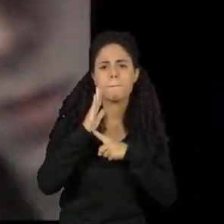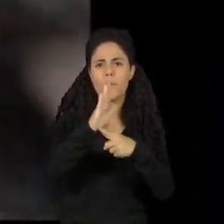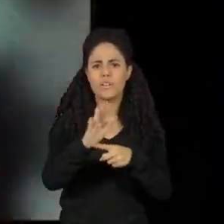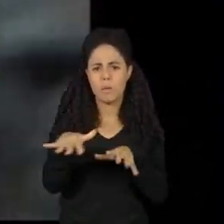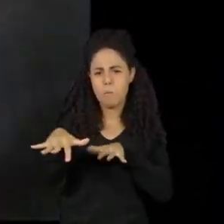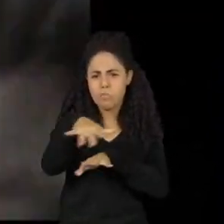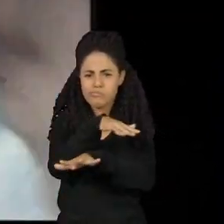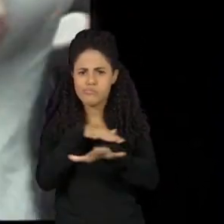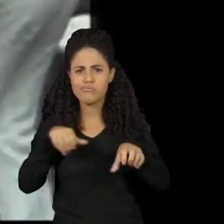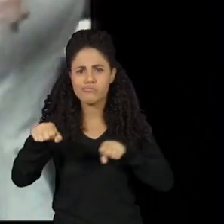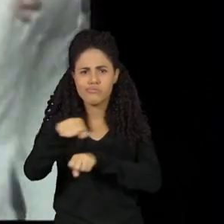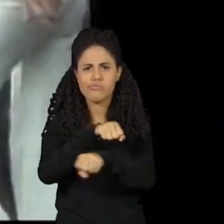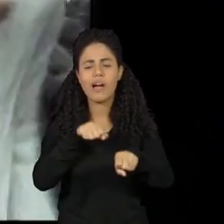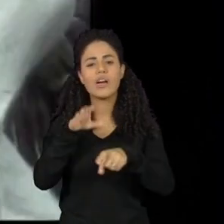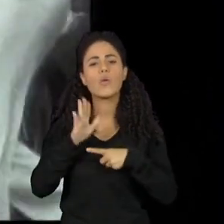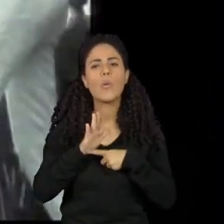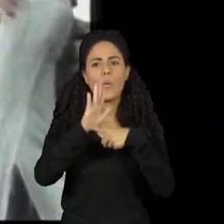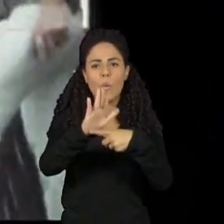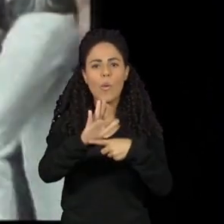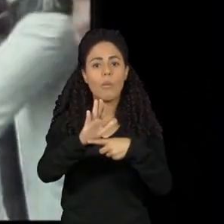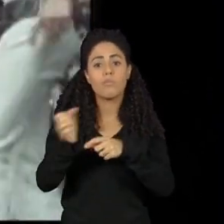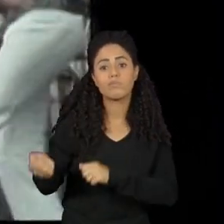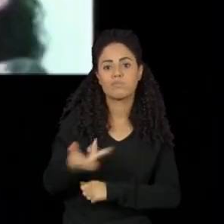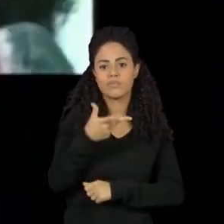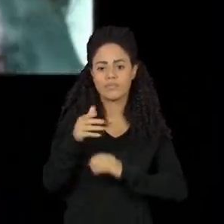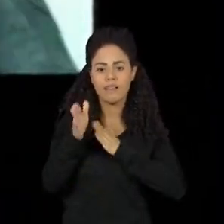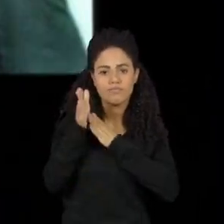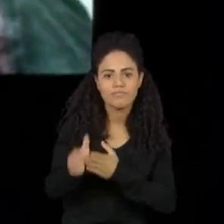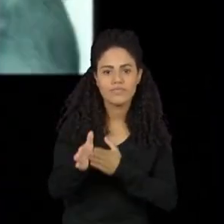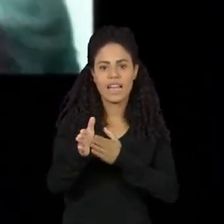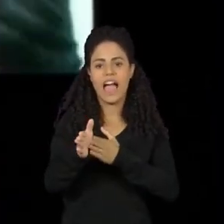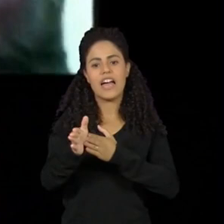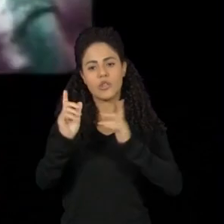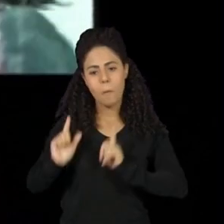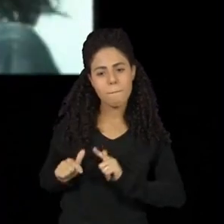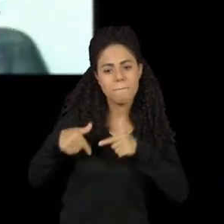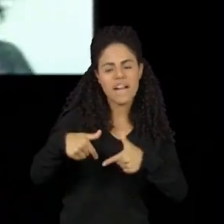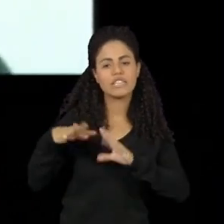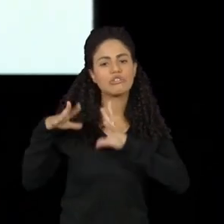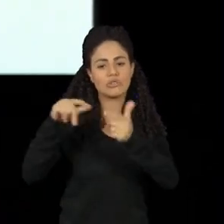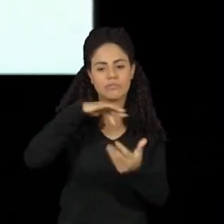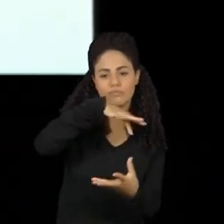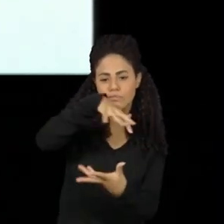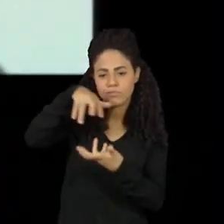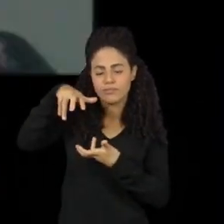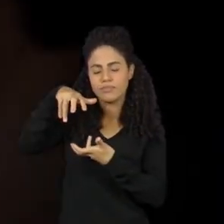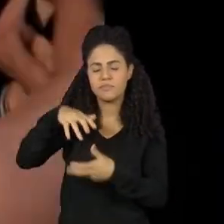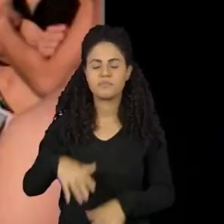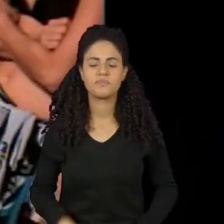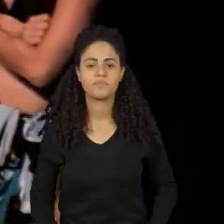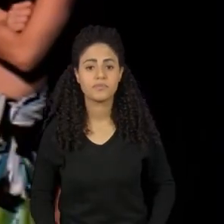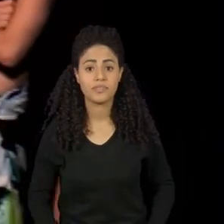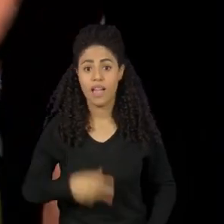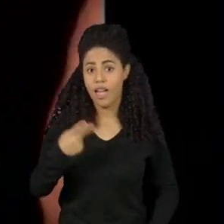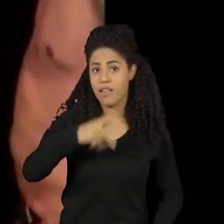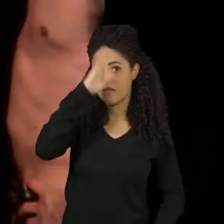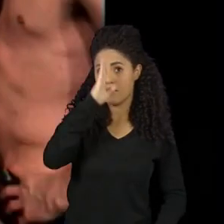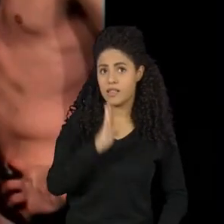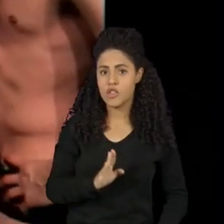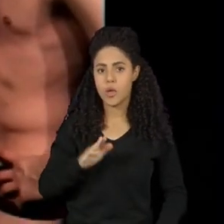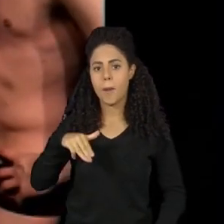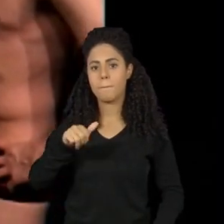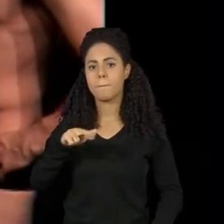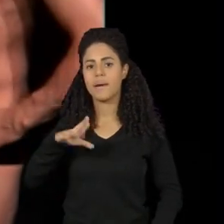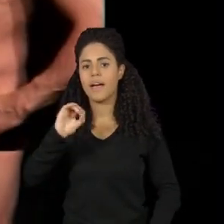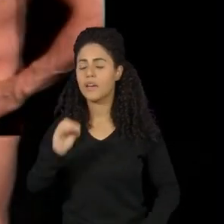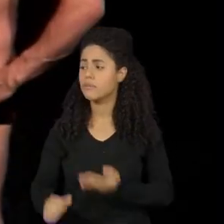movimentos da contracultura, que daria um novo rumo ao comportamento de toda a humanidade. No Brasil, Mário